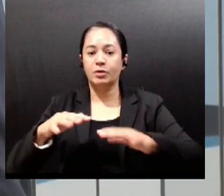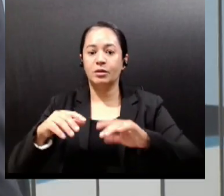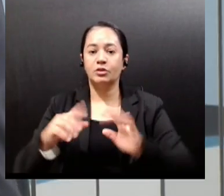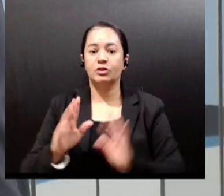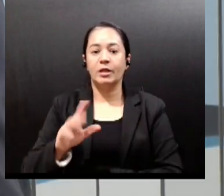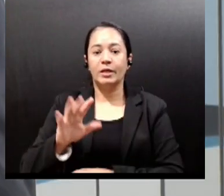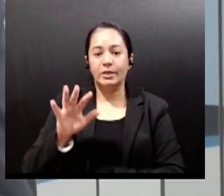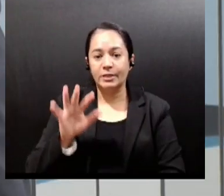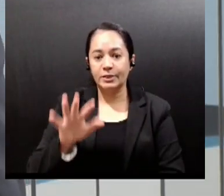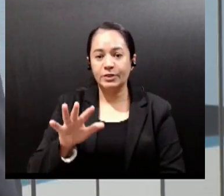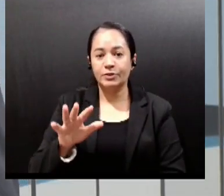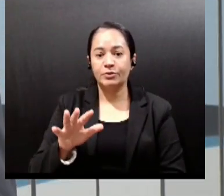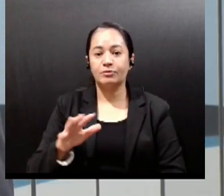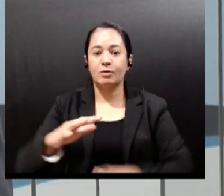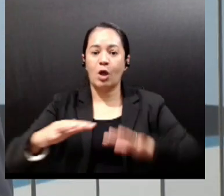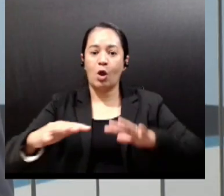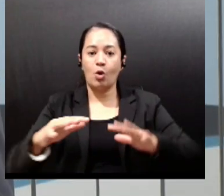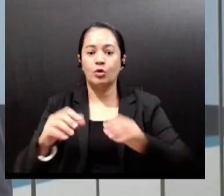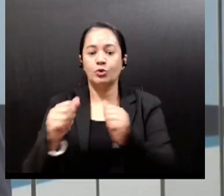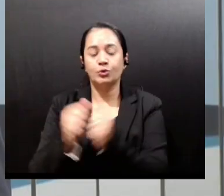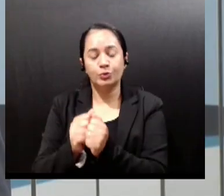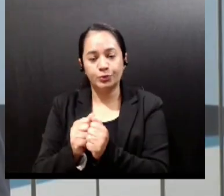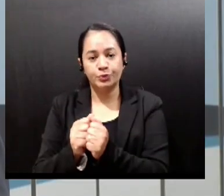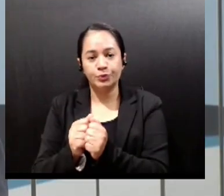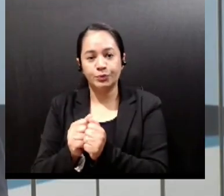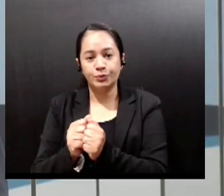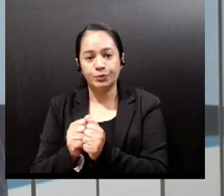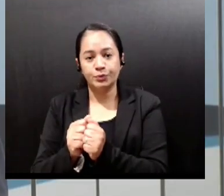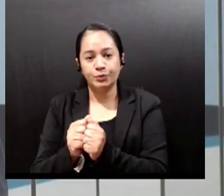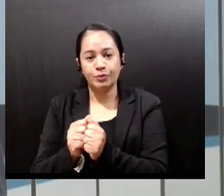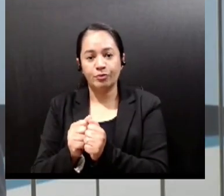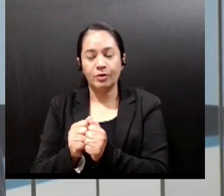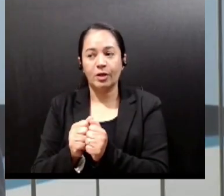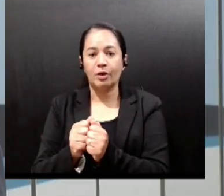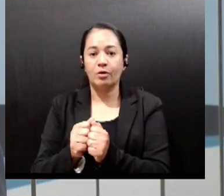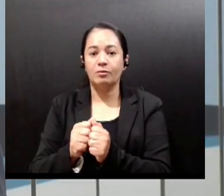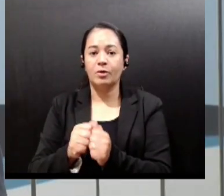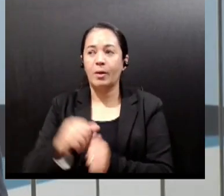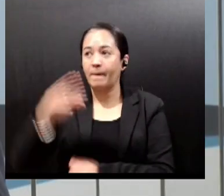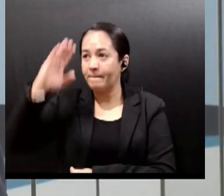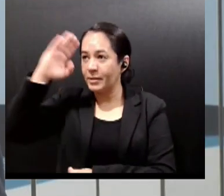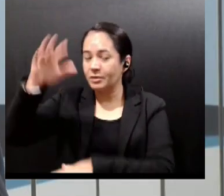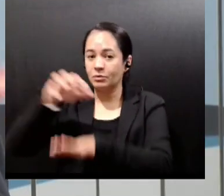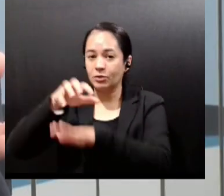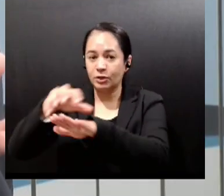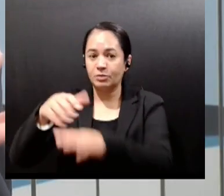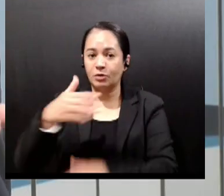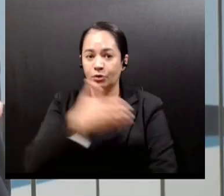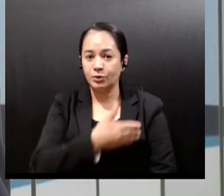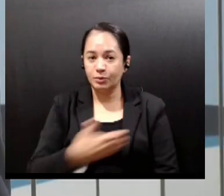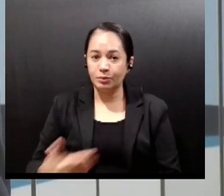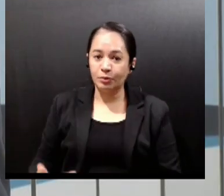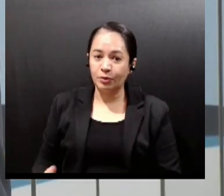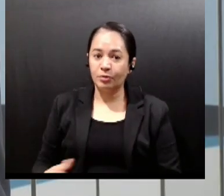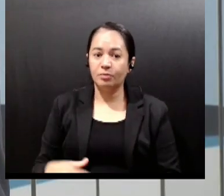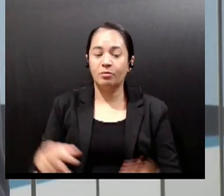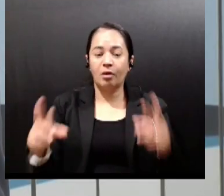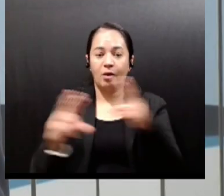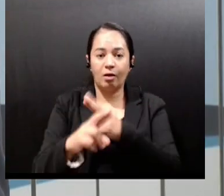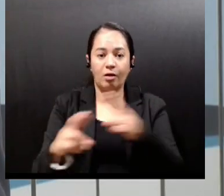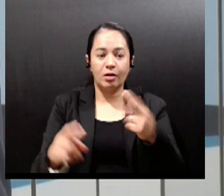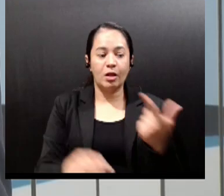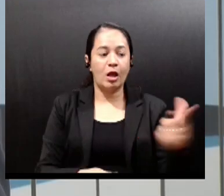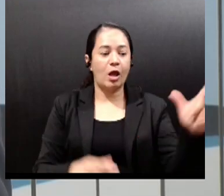concorrência entre o transporte principalmente público, uhum, em relação ao outro meio que não é